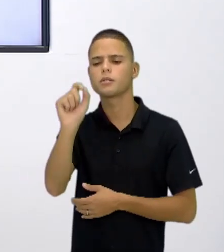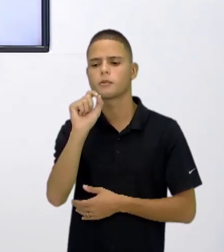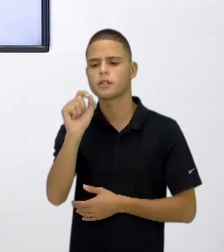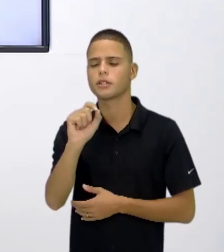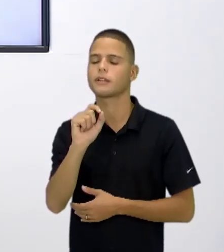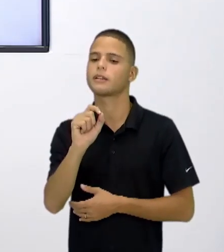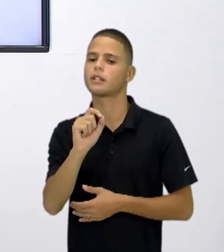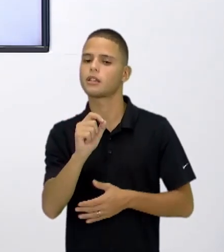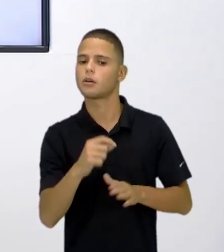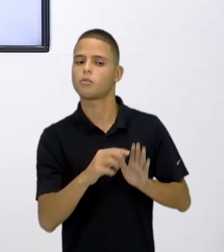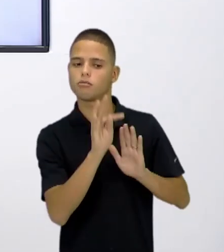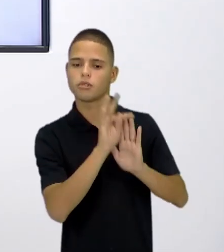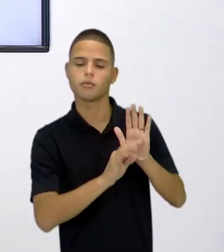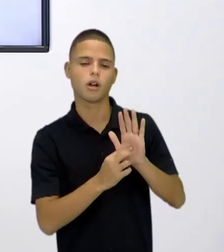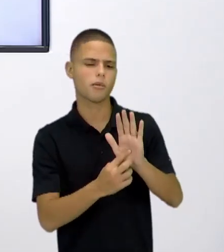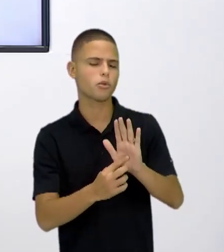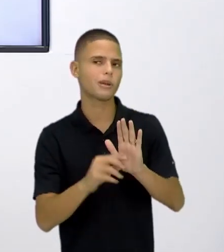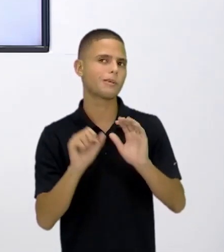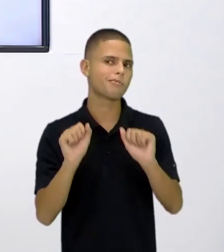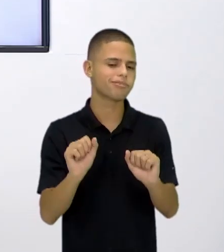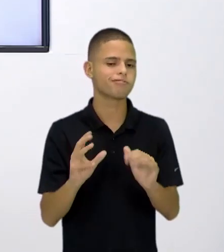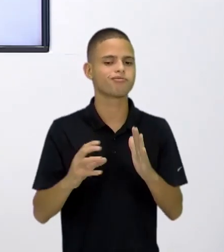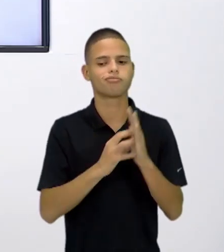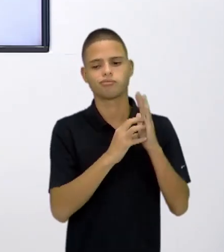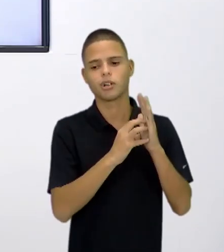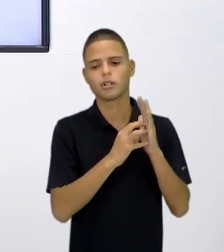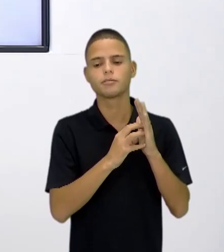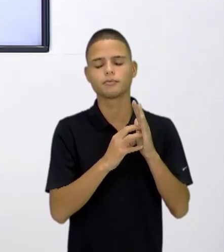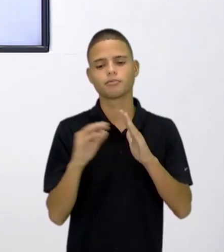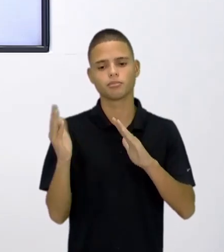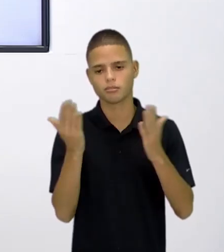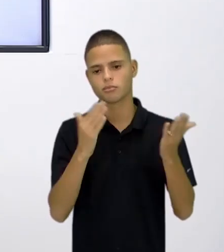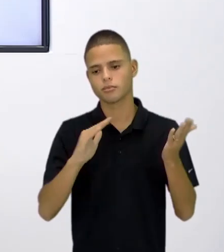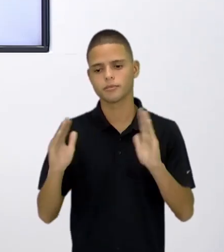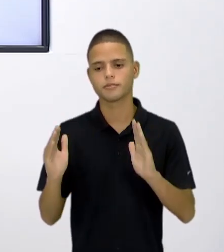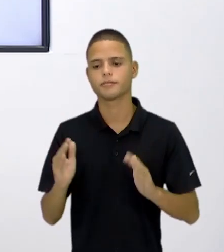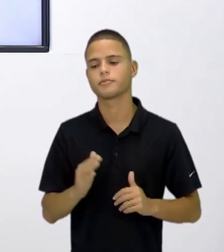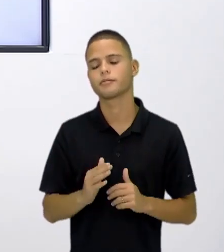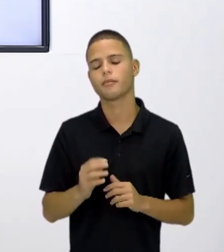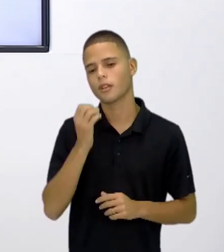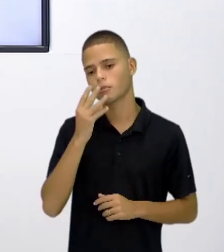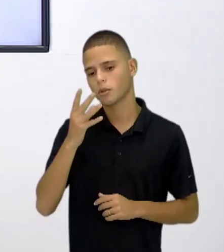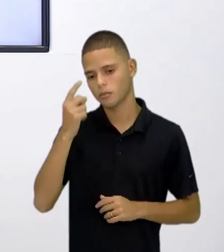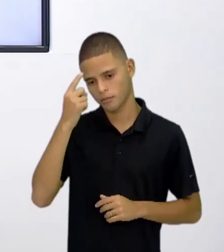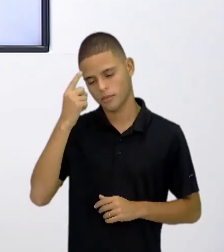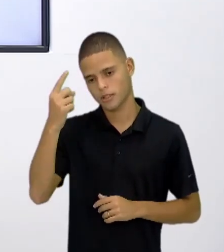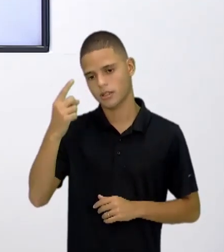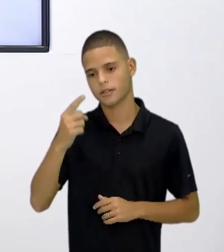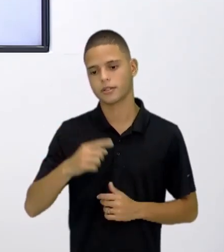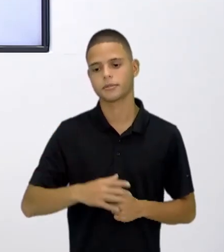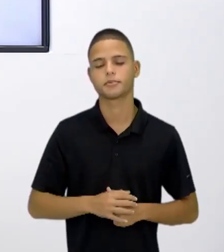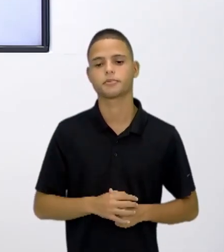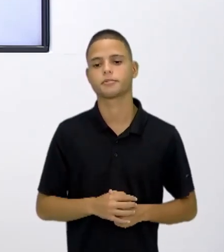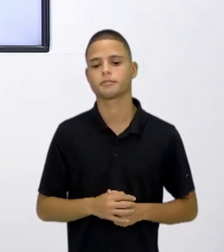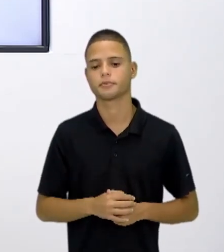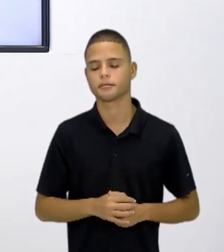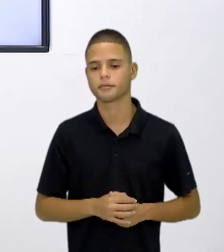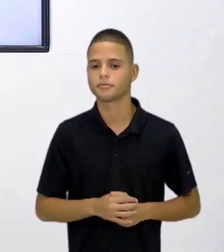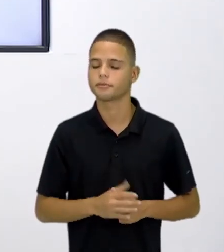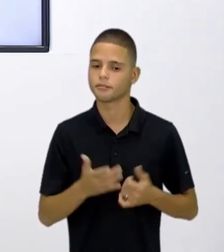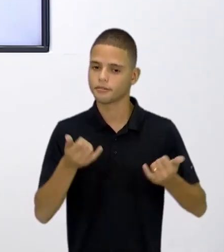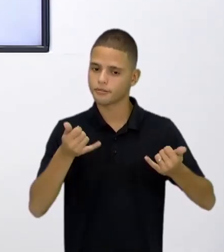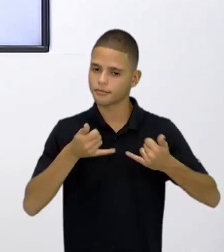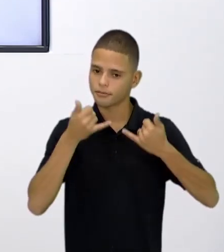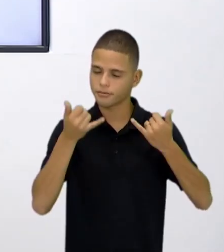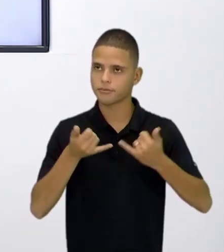está mencionando que pode ter afetado um ecossistema? Então, é bom pensar aí neste contexto, tá? Essas informações,